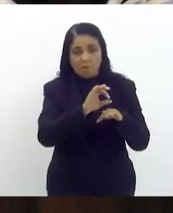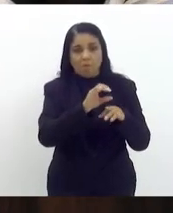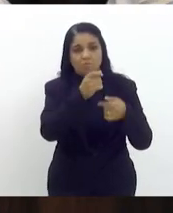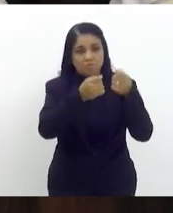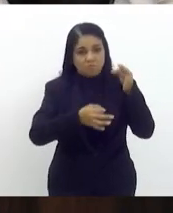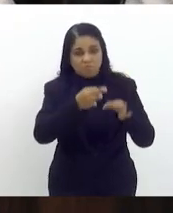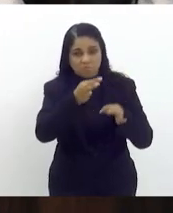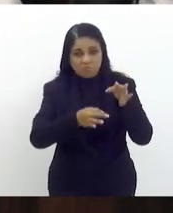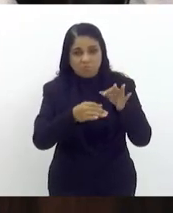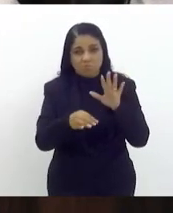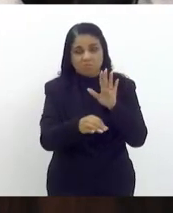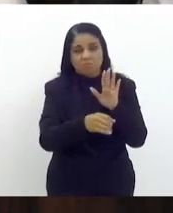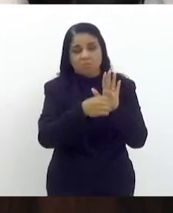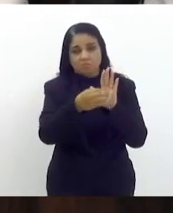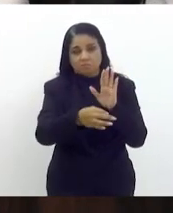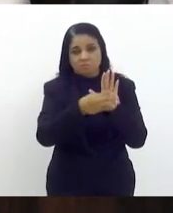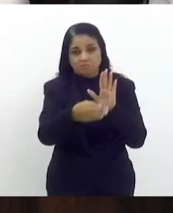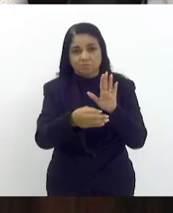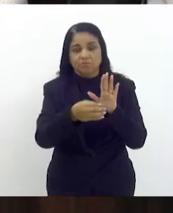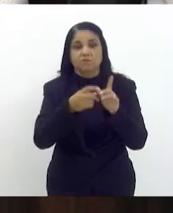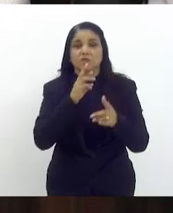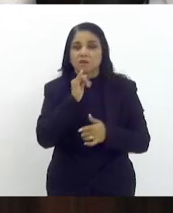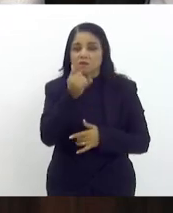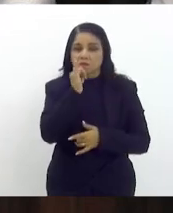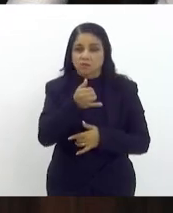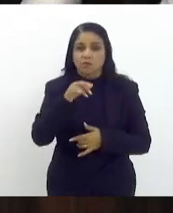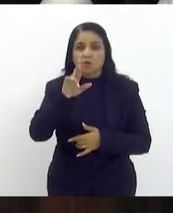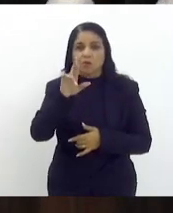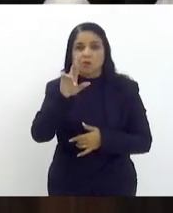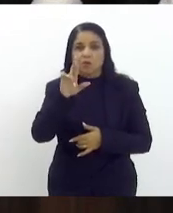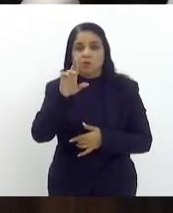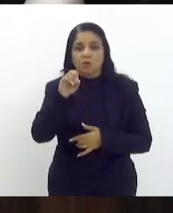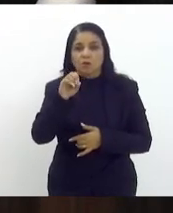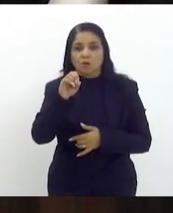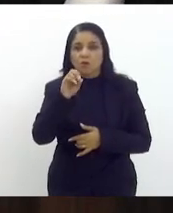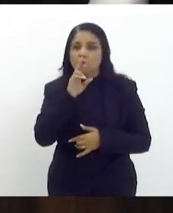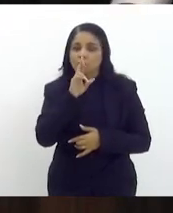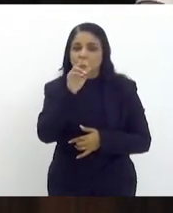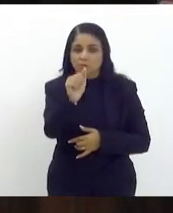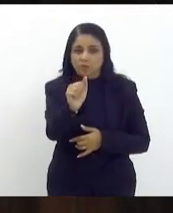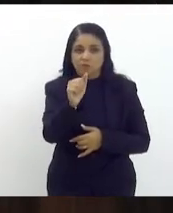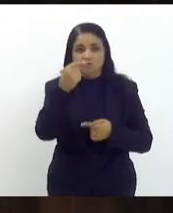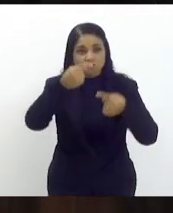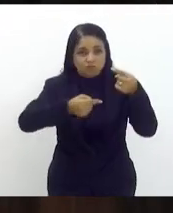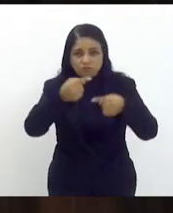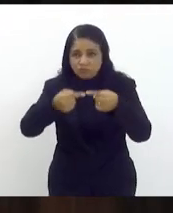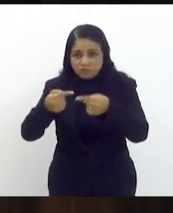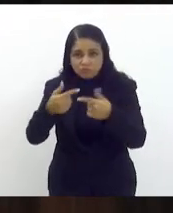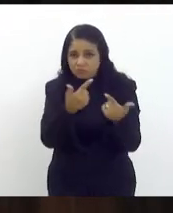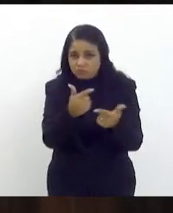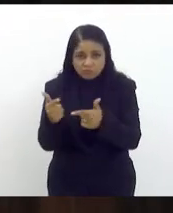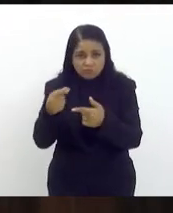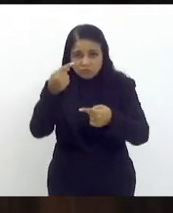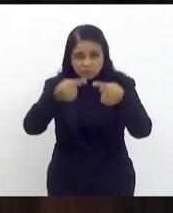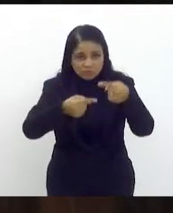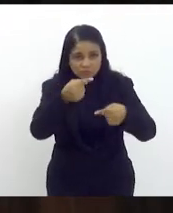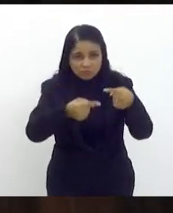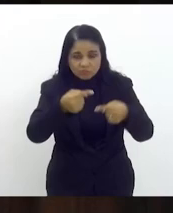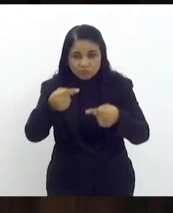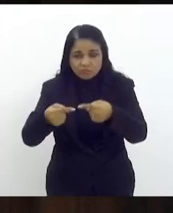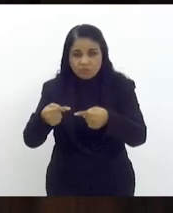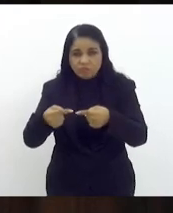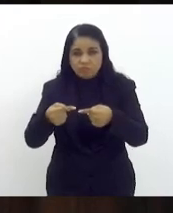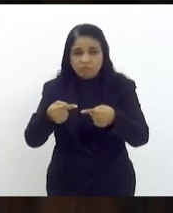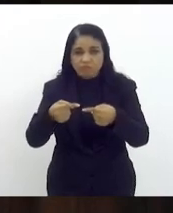externas favorável. Relator, deputado Rodrigo Amorim. Em discussão. Não havendo com quem queira